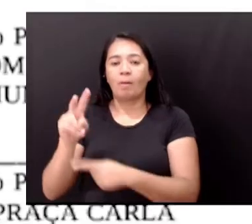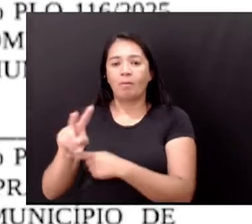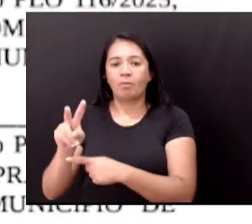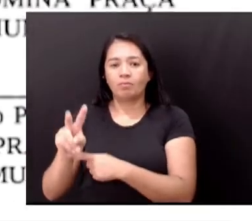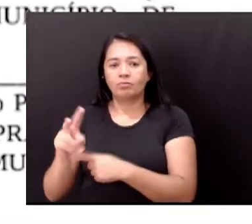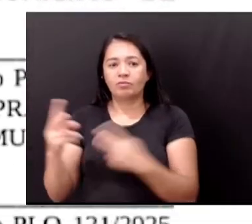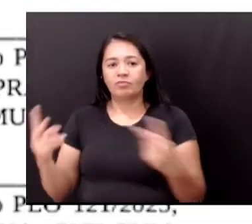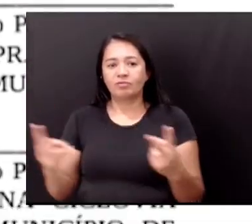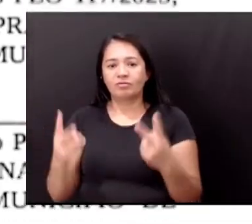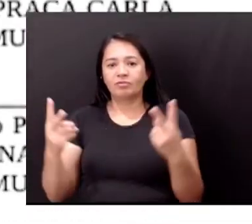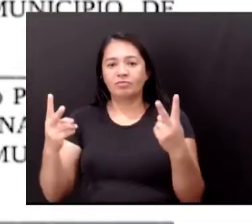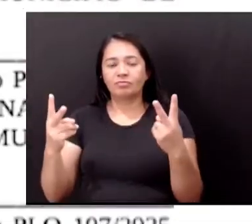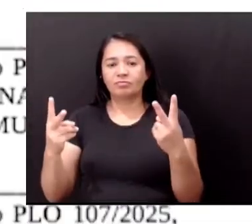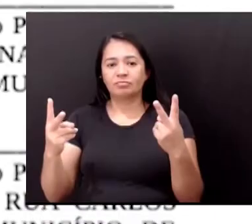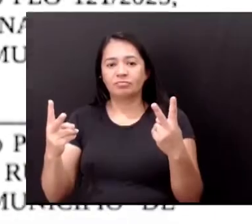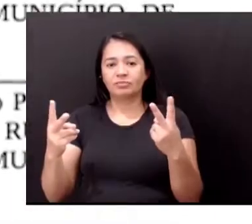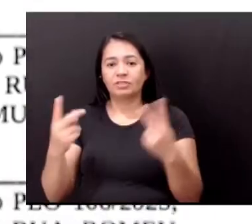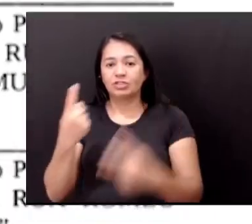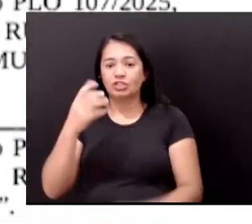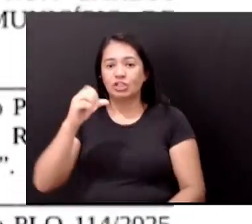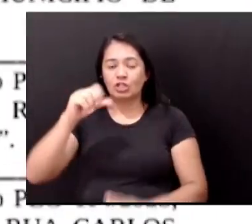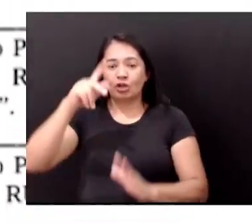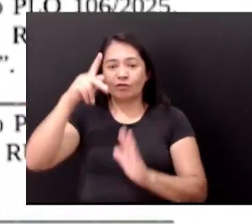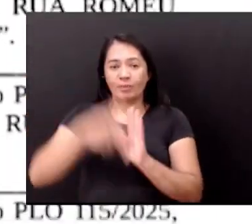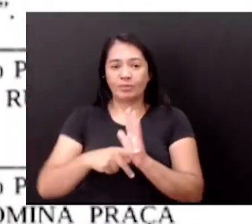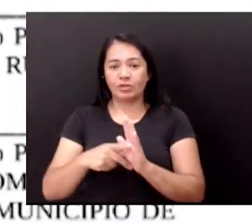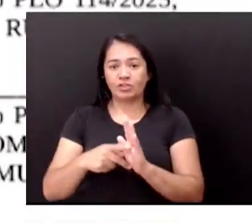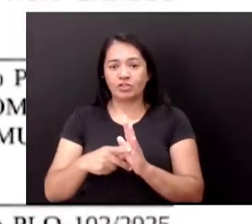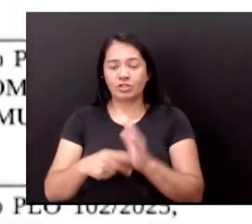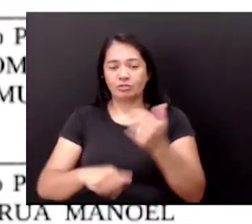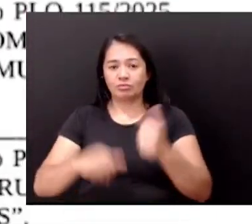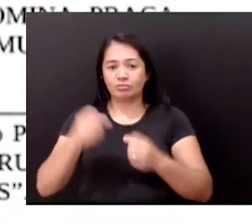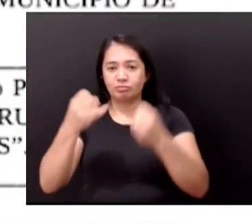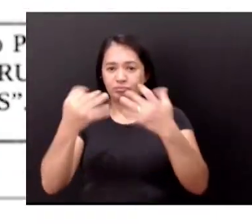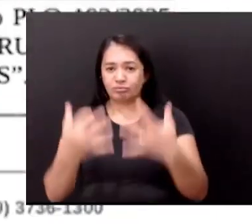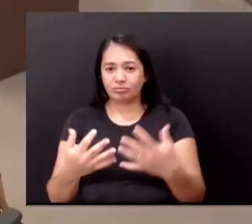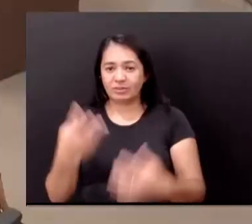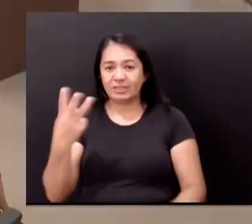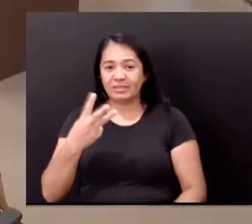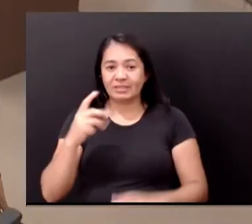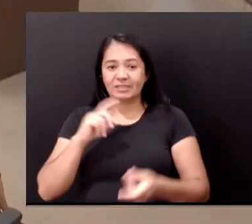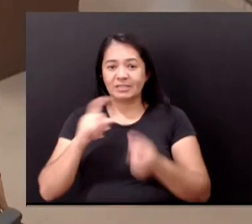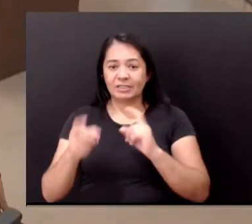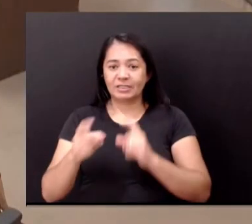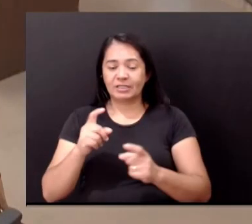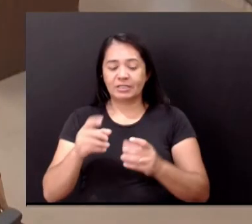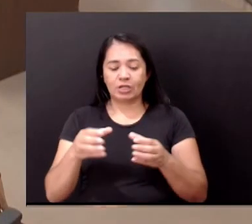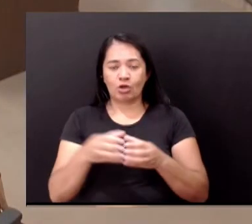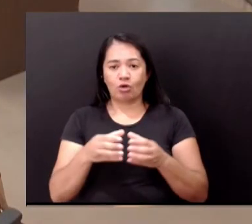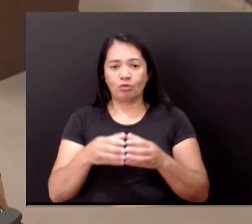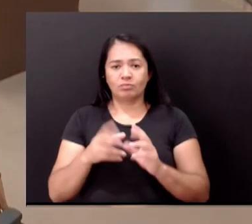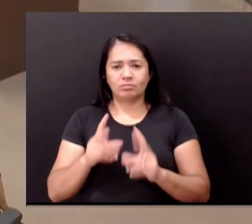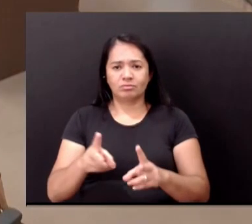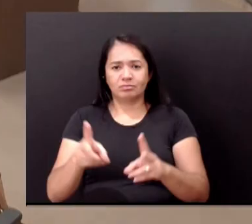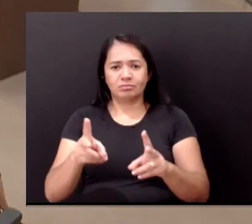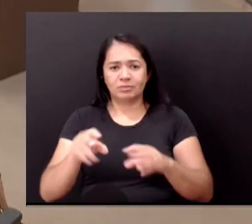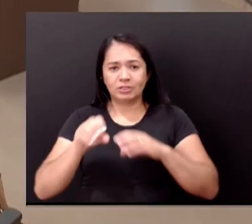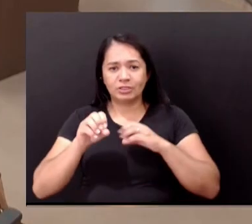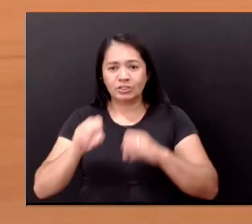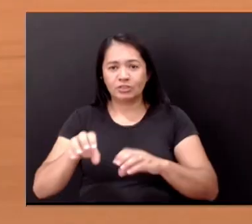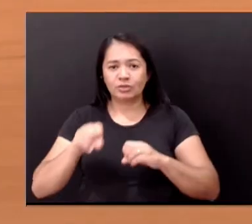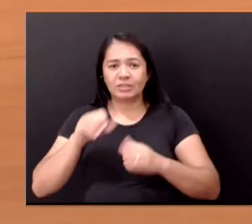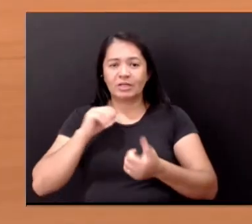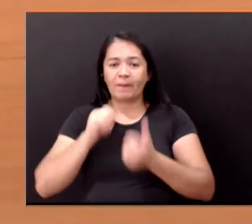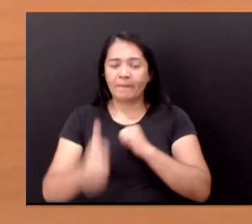19 projetos tiveram os pareceres analisados na terceira reunião da Comissão Permanente de Educação e Esporte da Câmara de